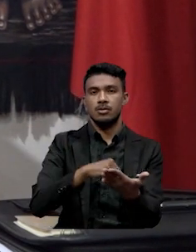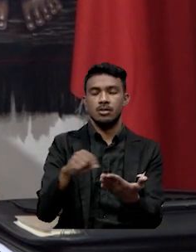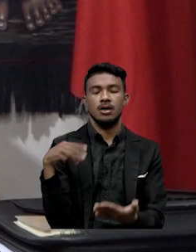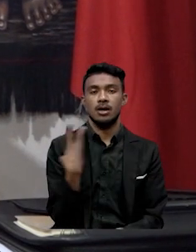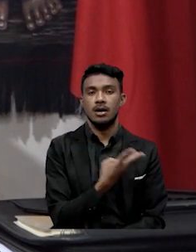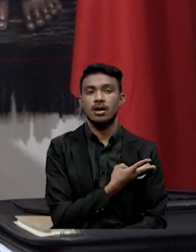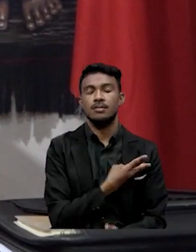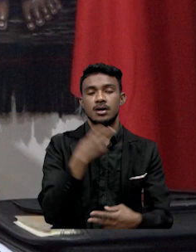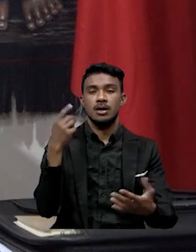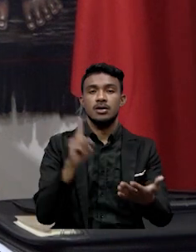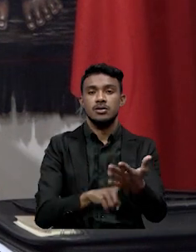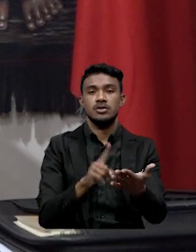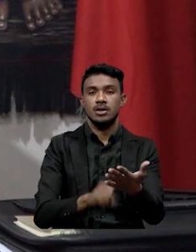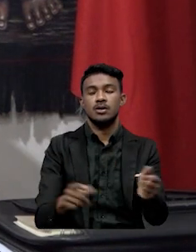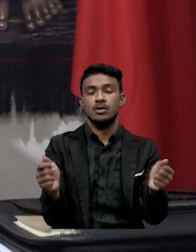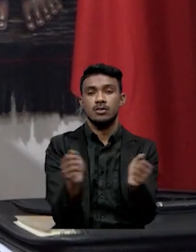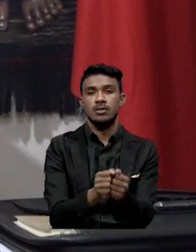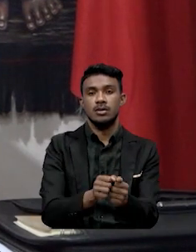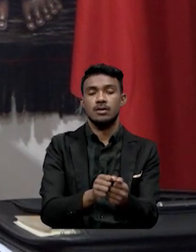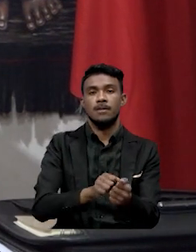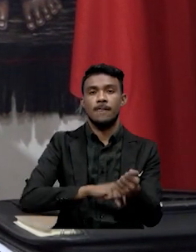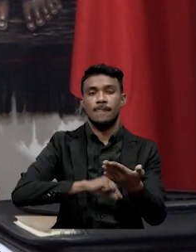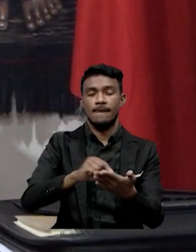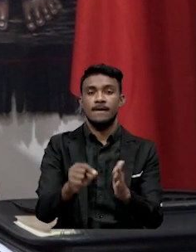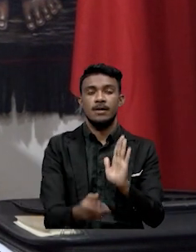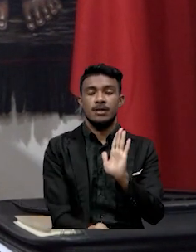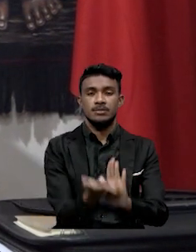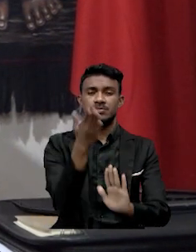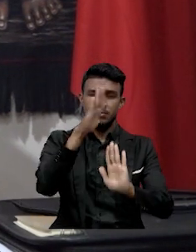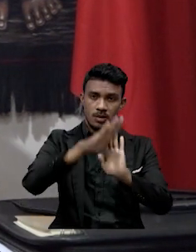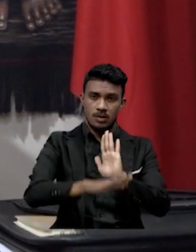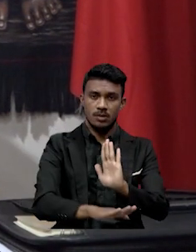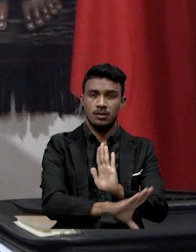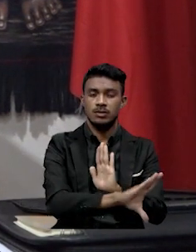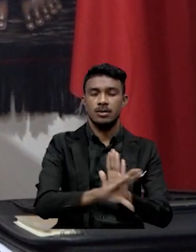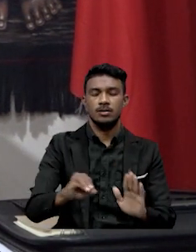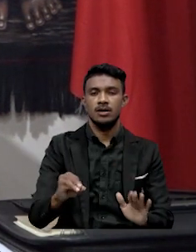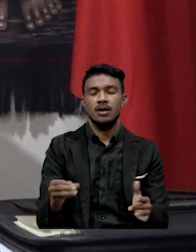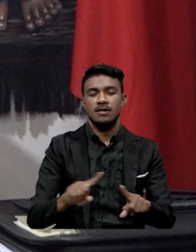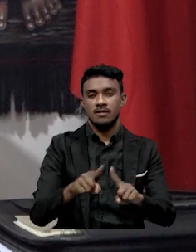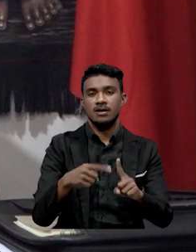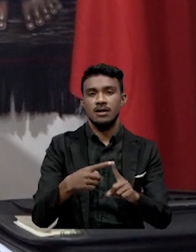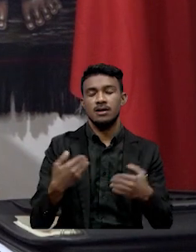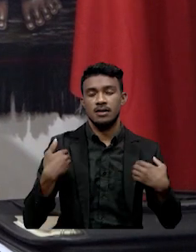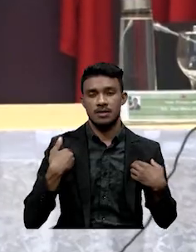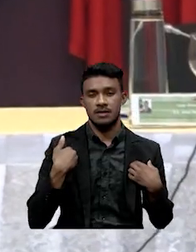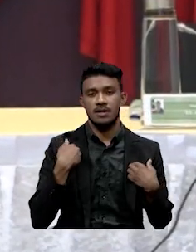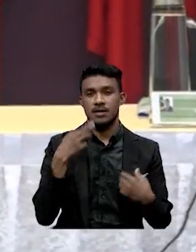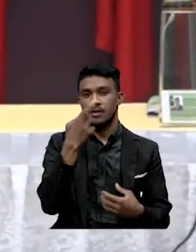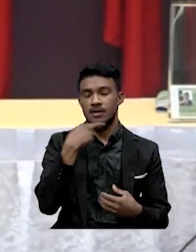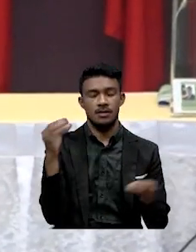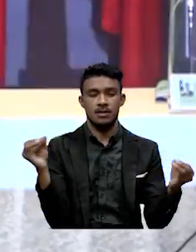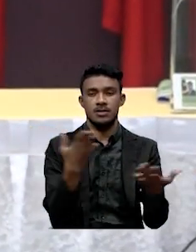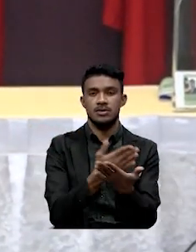A mim se discute hoje, né? Fulin, tum, tep, tebes. Quando é inflação, fos, la consegue sosa. E